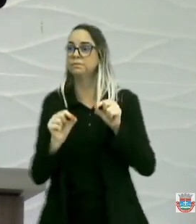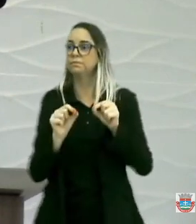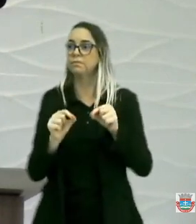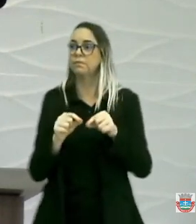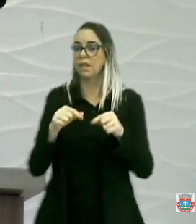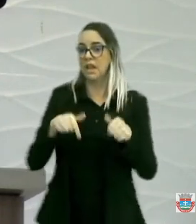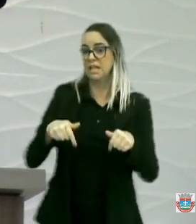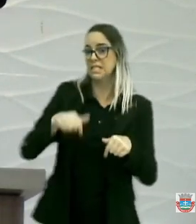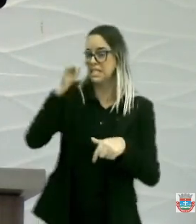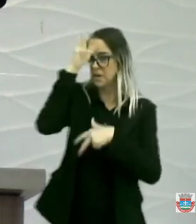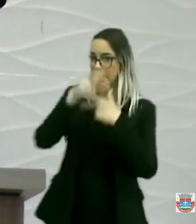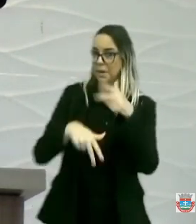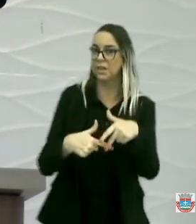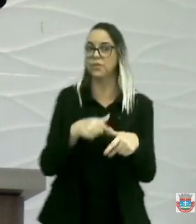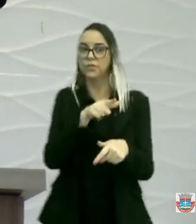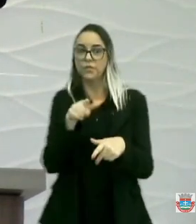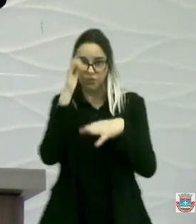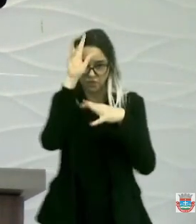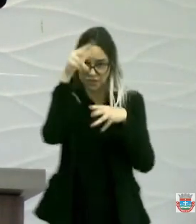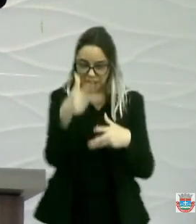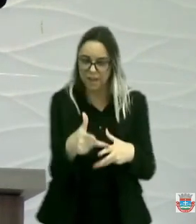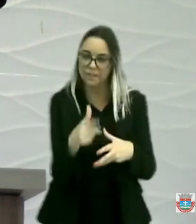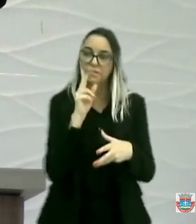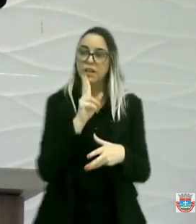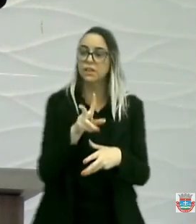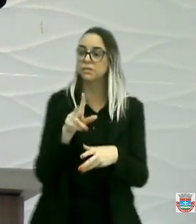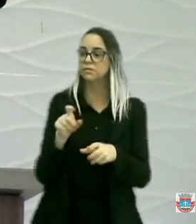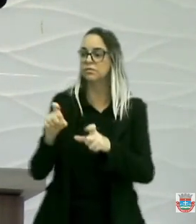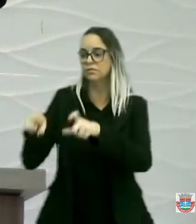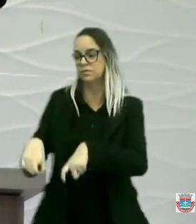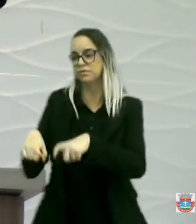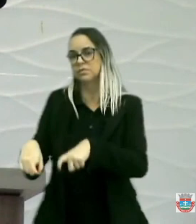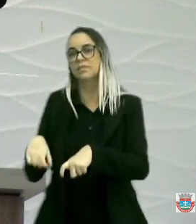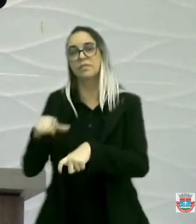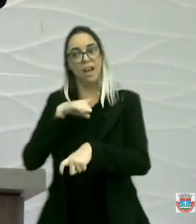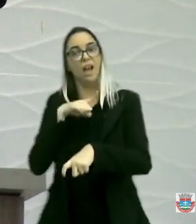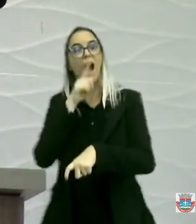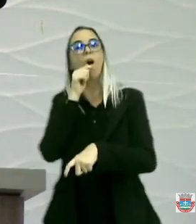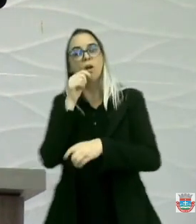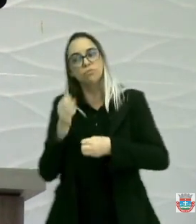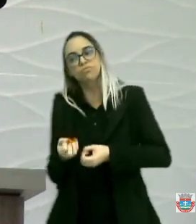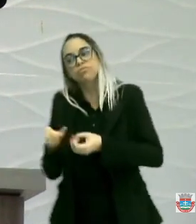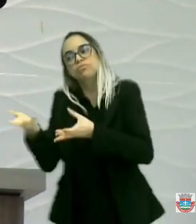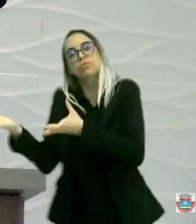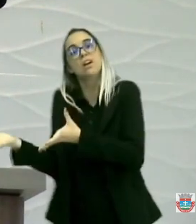Bento. Porque a Vossa Excelência disse que a zona rural está sendo abastecida, eu acredito que